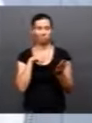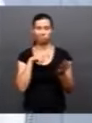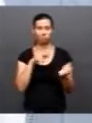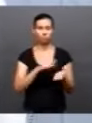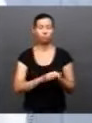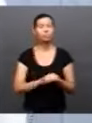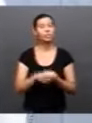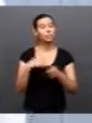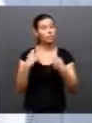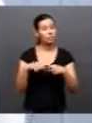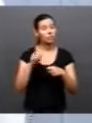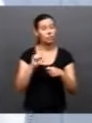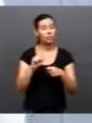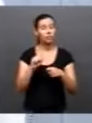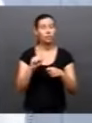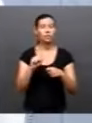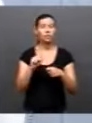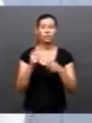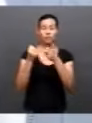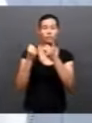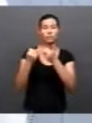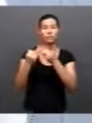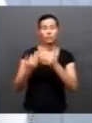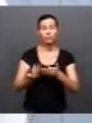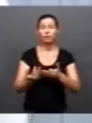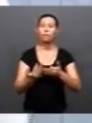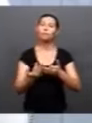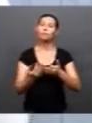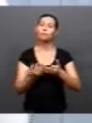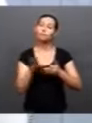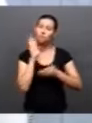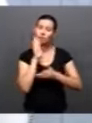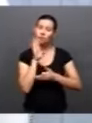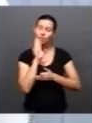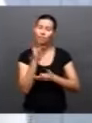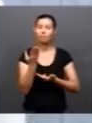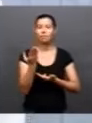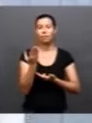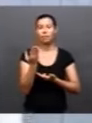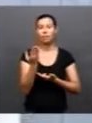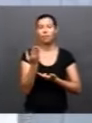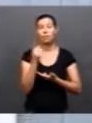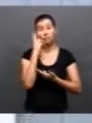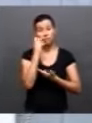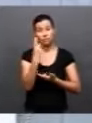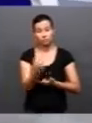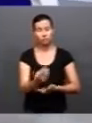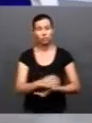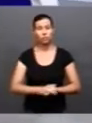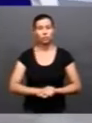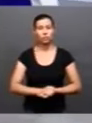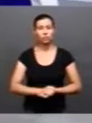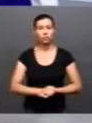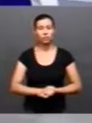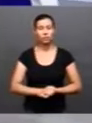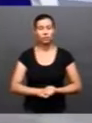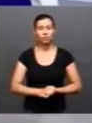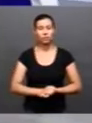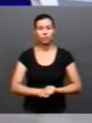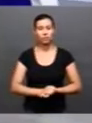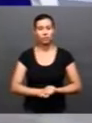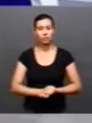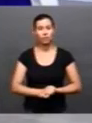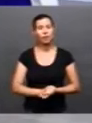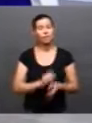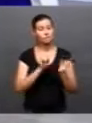essa história de uma maneira elegante, de uma maneira charmosa, de uma maneira extremamente interessante. Vender bem aquela ideia. Vender bem